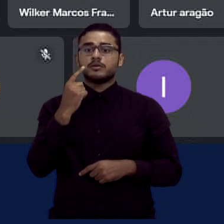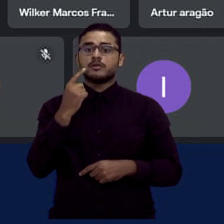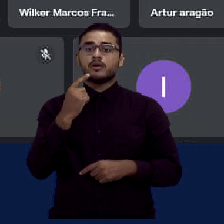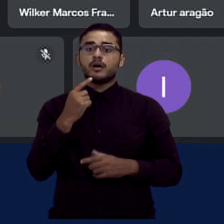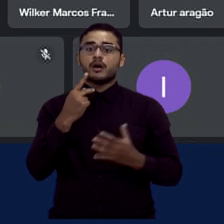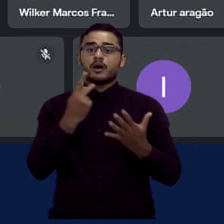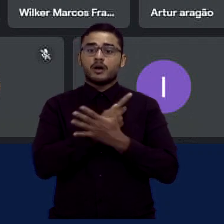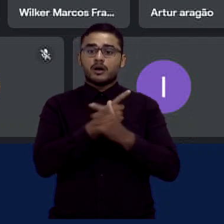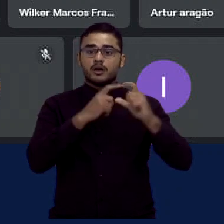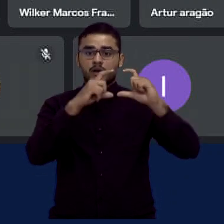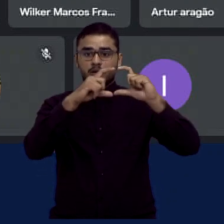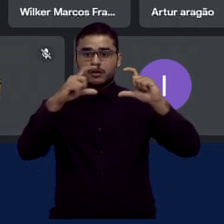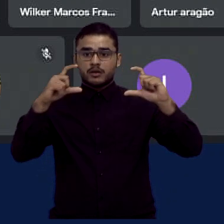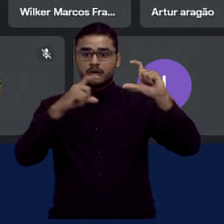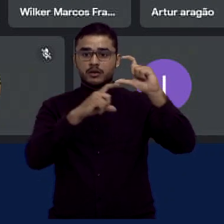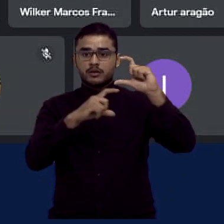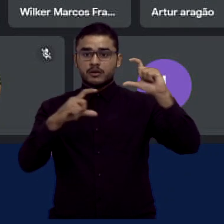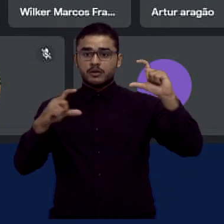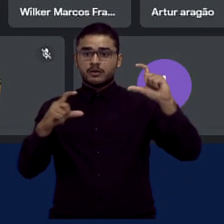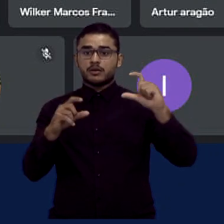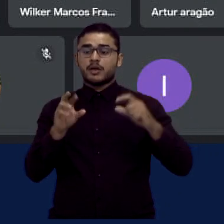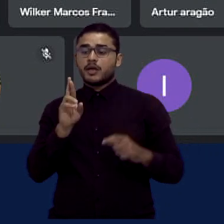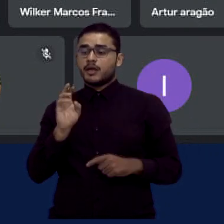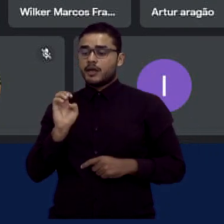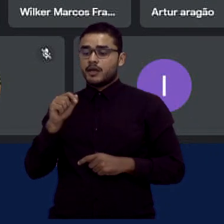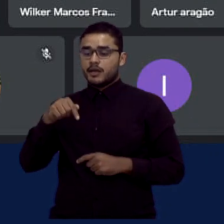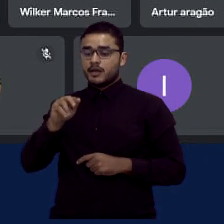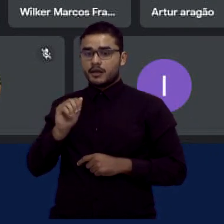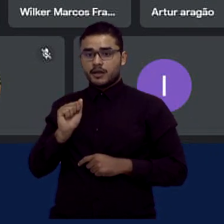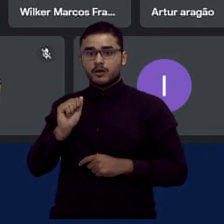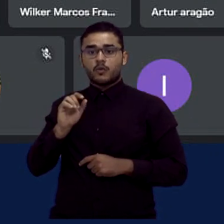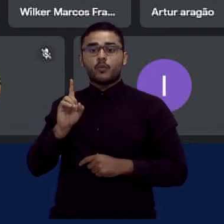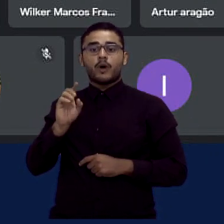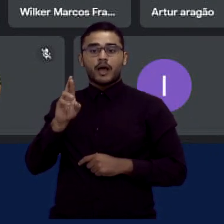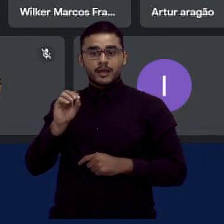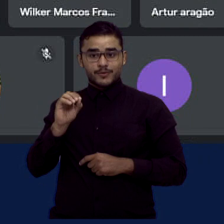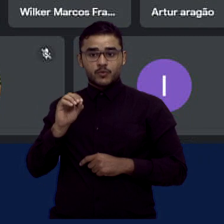criar essa sarjeta. É o que a gente chama de requadro. Certo?